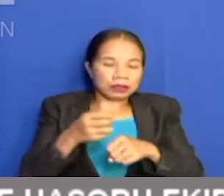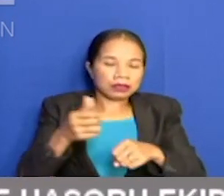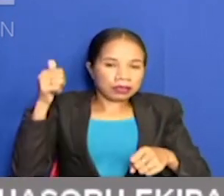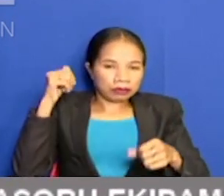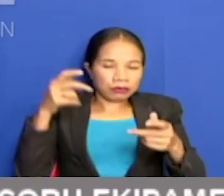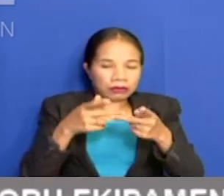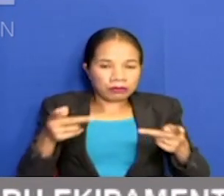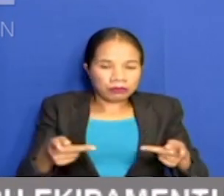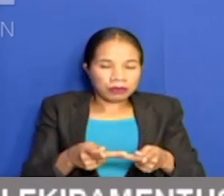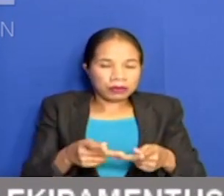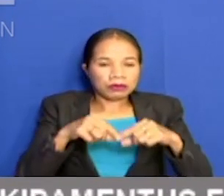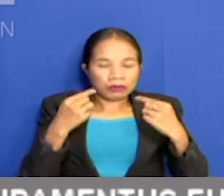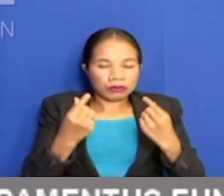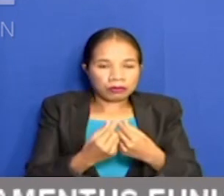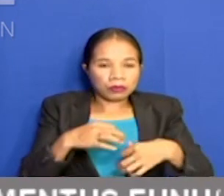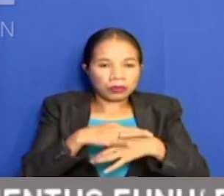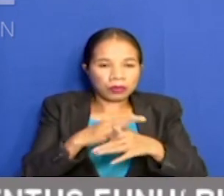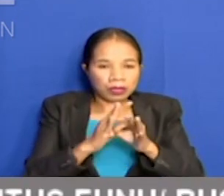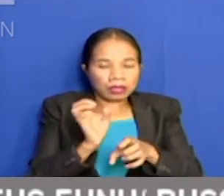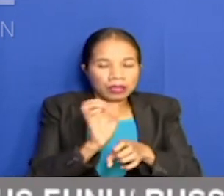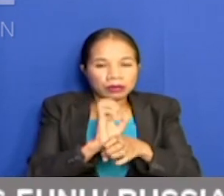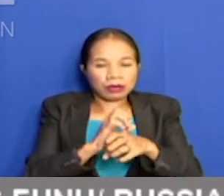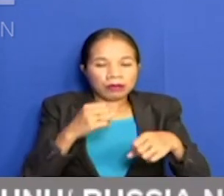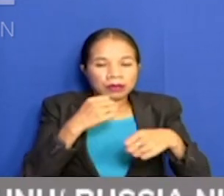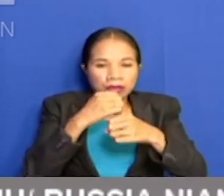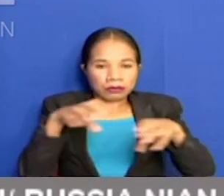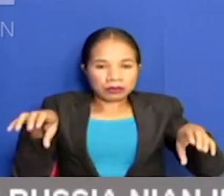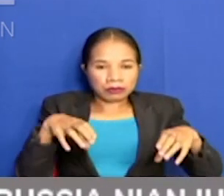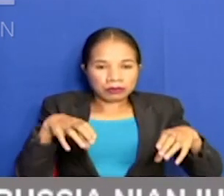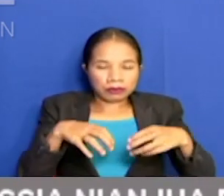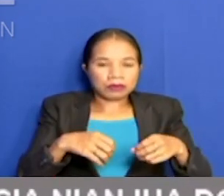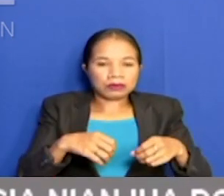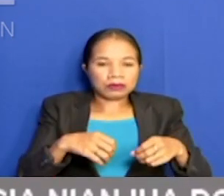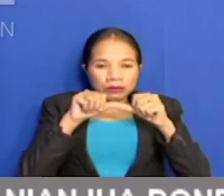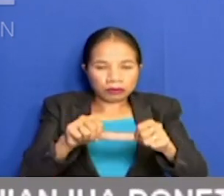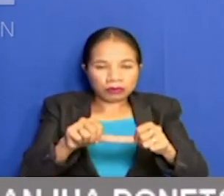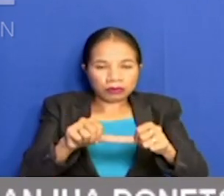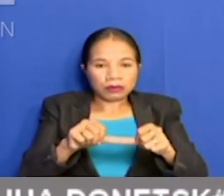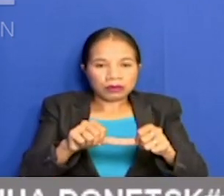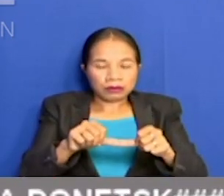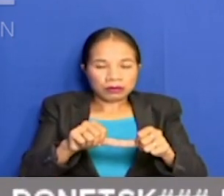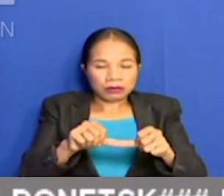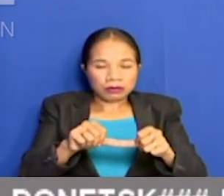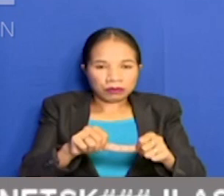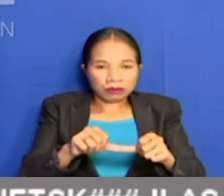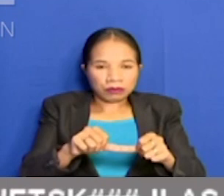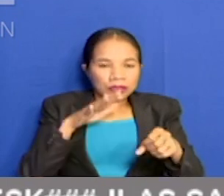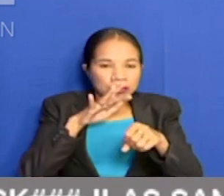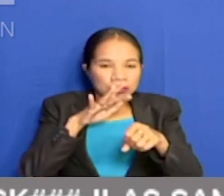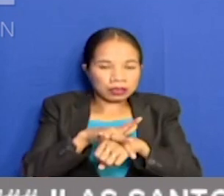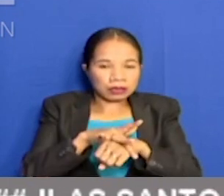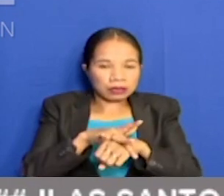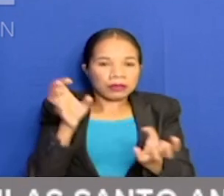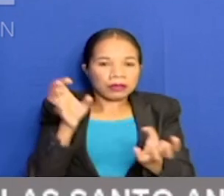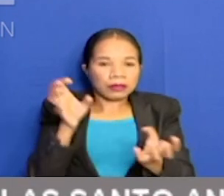ambiente liwis pakoti recuperação ekonomia halo servisu atu reforça conservação in situ ba krokodilo